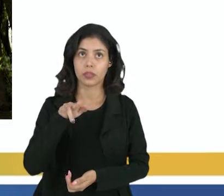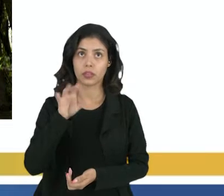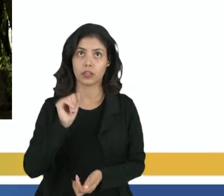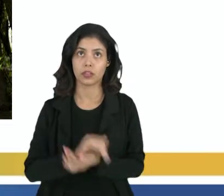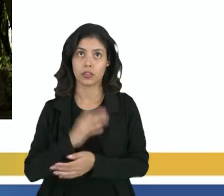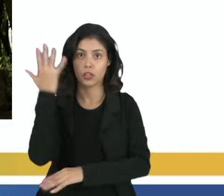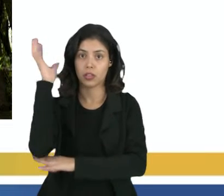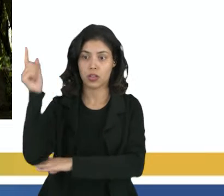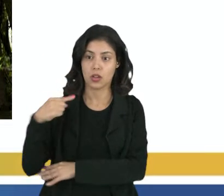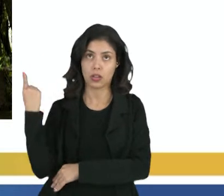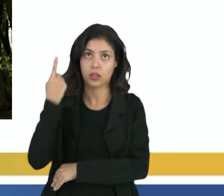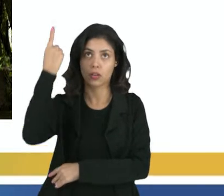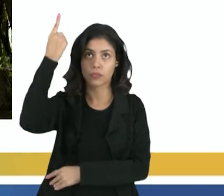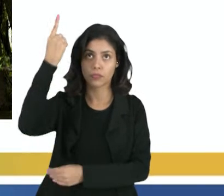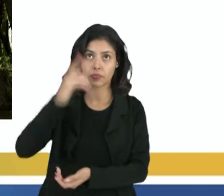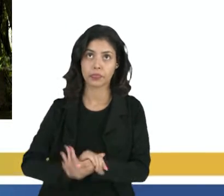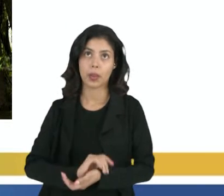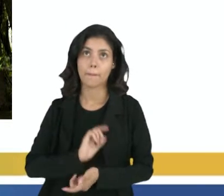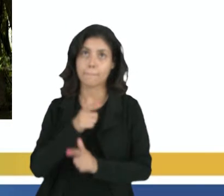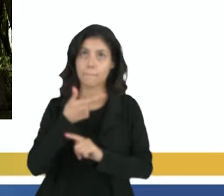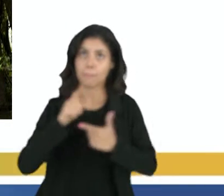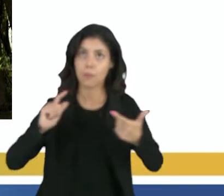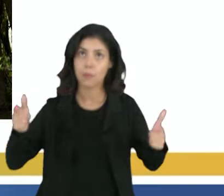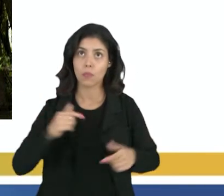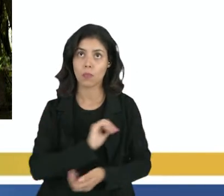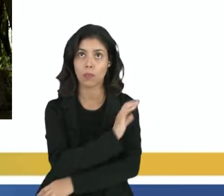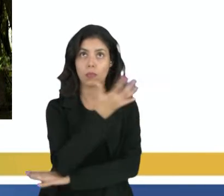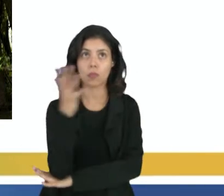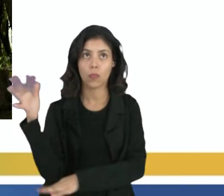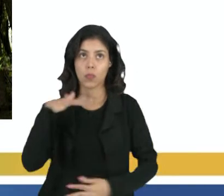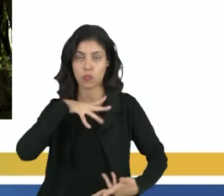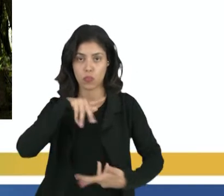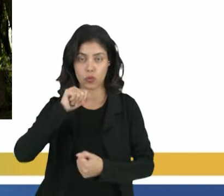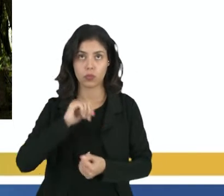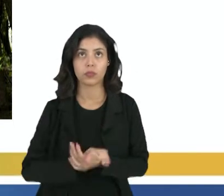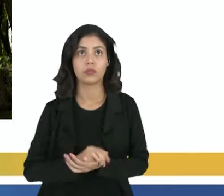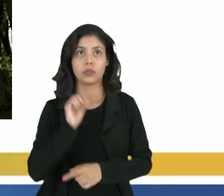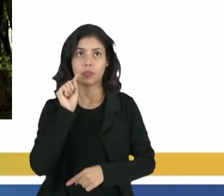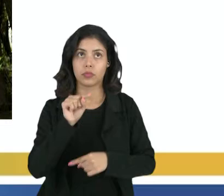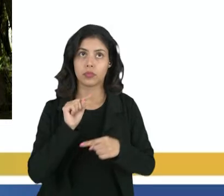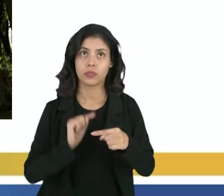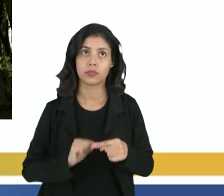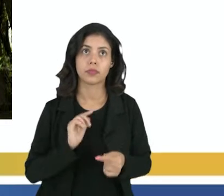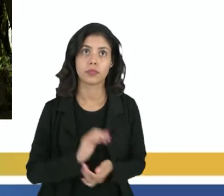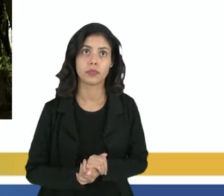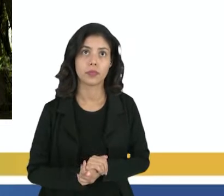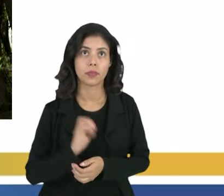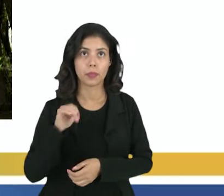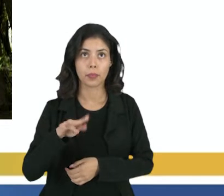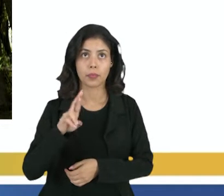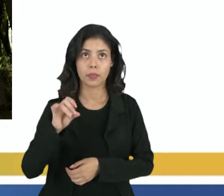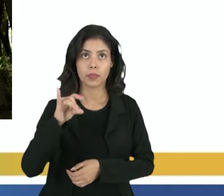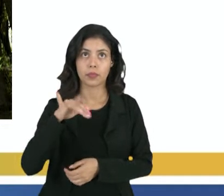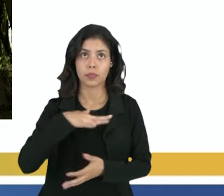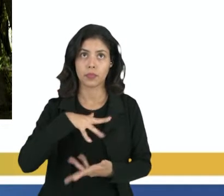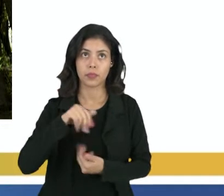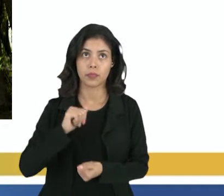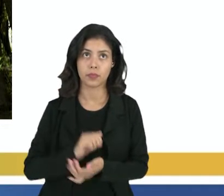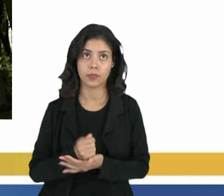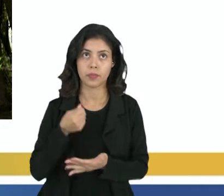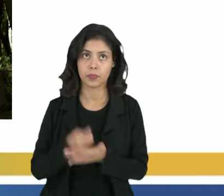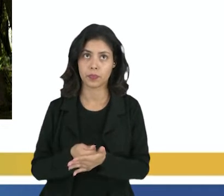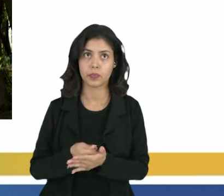e com árvores de grande porte, é a maior floresta tropical do mundo e ela divide-se em matas de